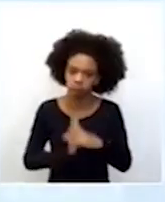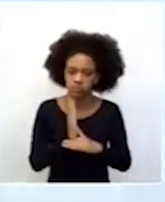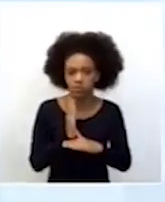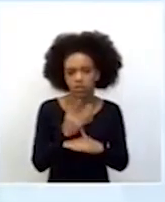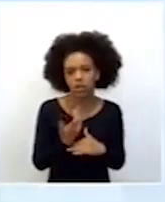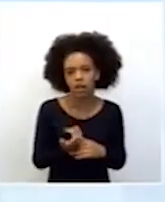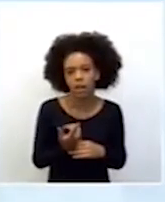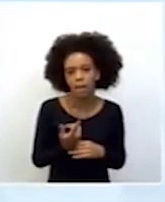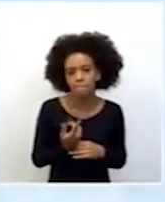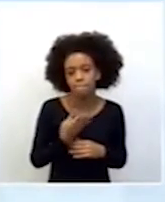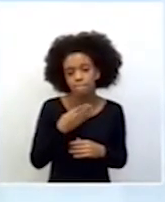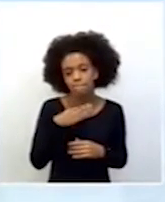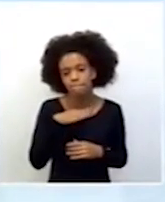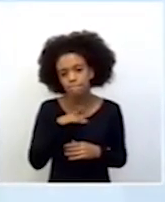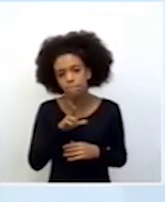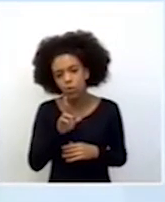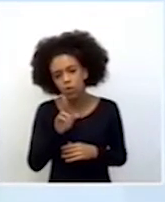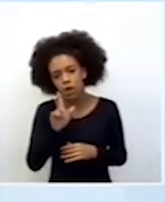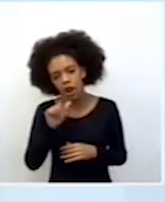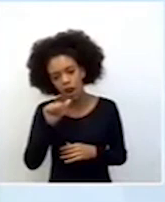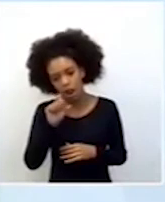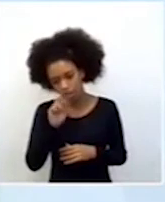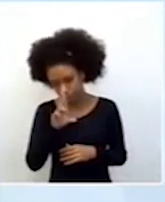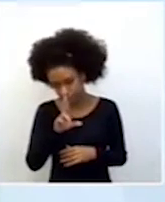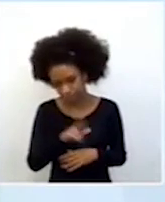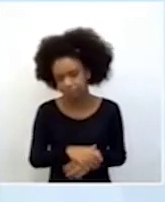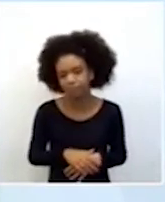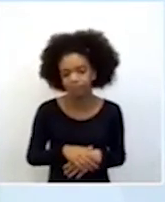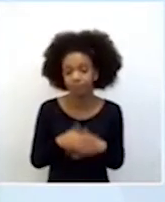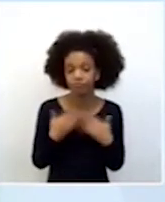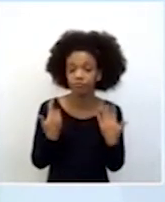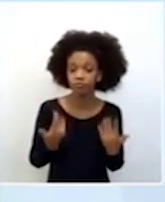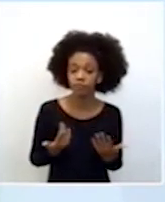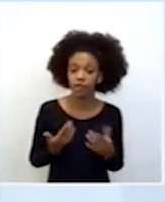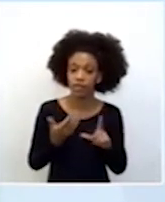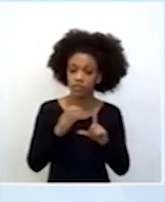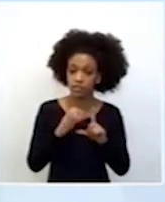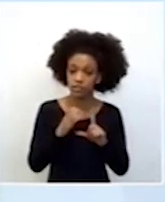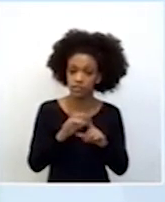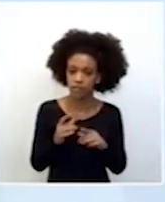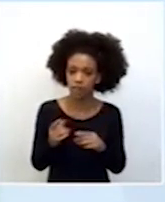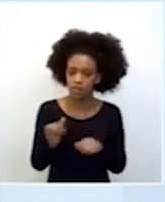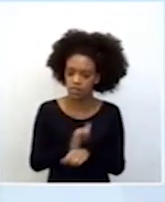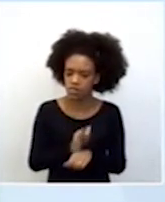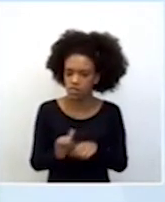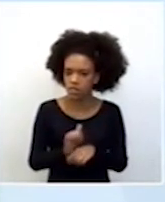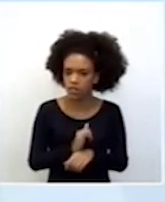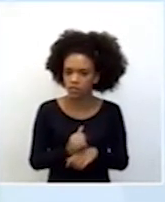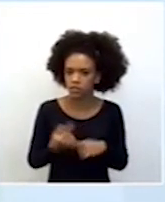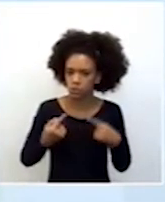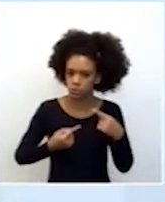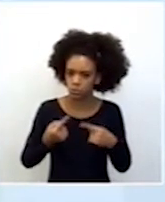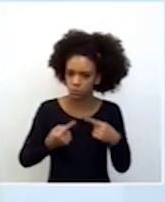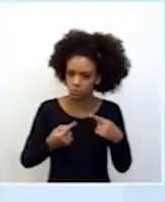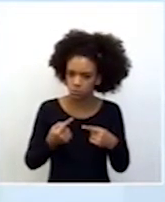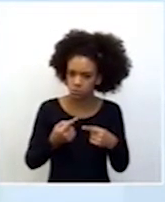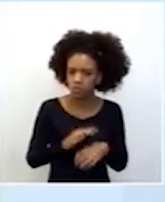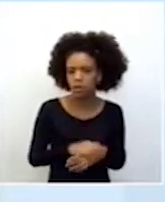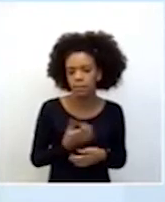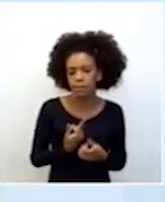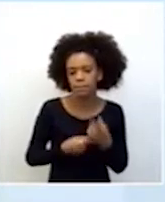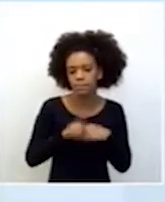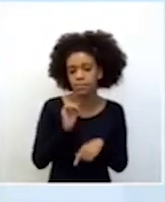para burlar, dar um tom burlesco. As charges recorrem a várias estratégias de discurso para produzir os